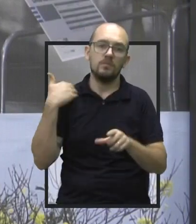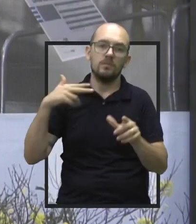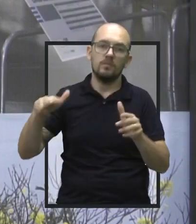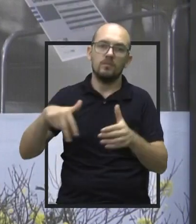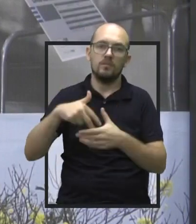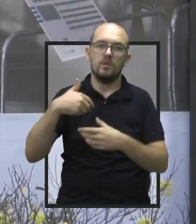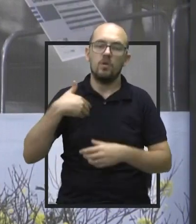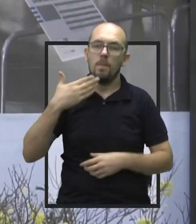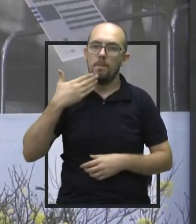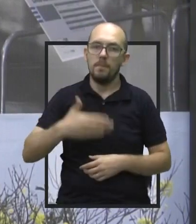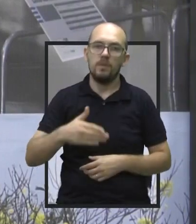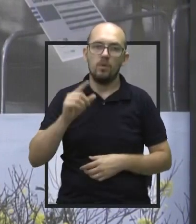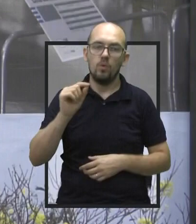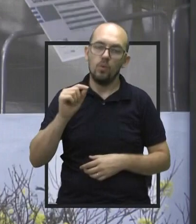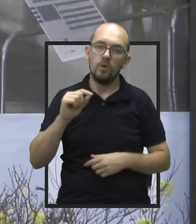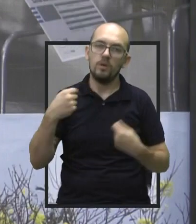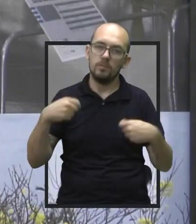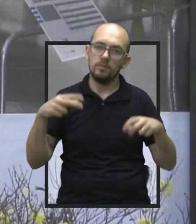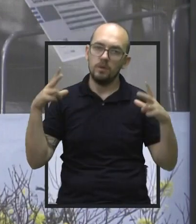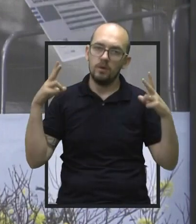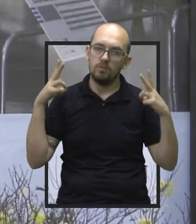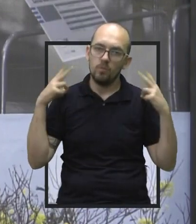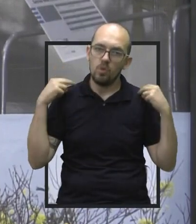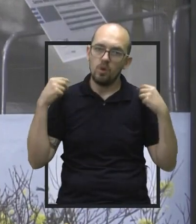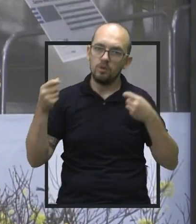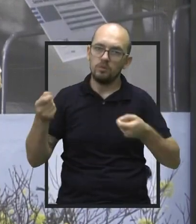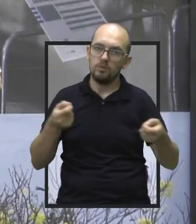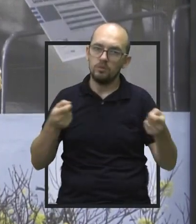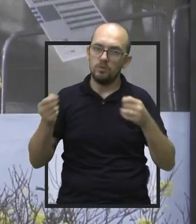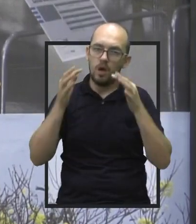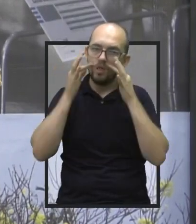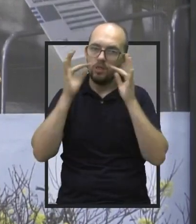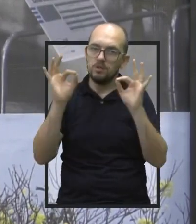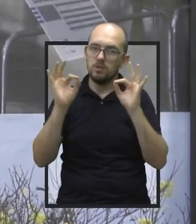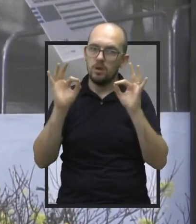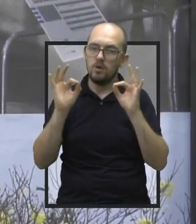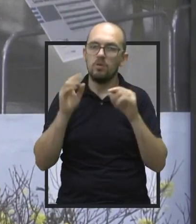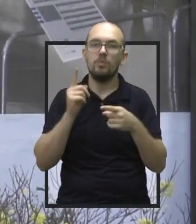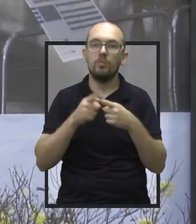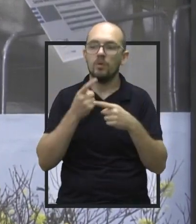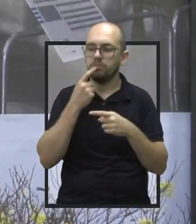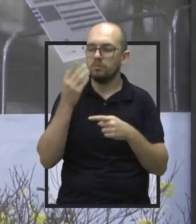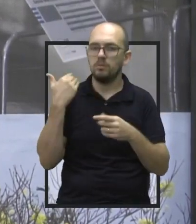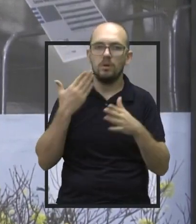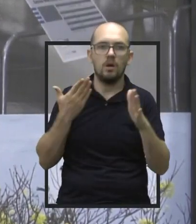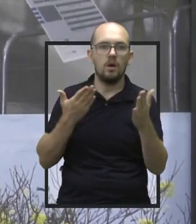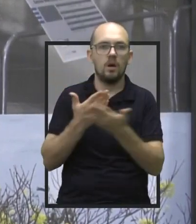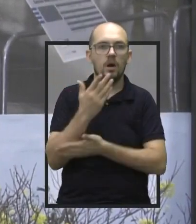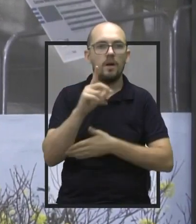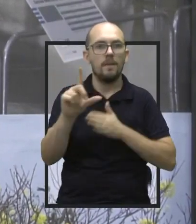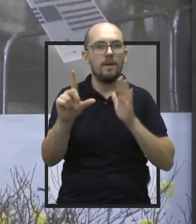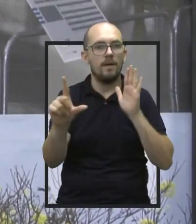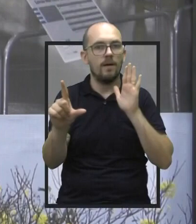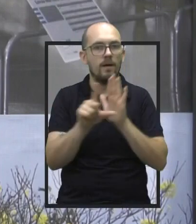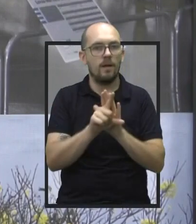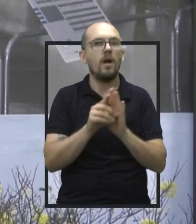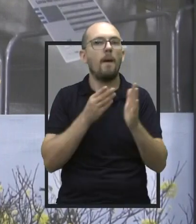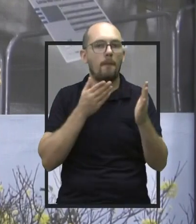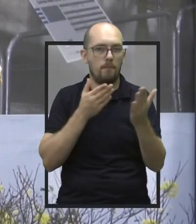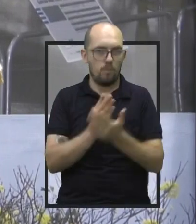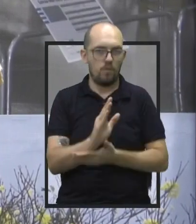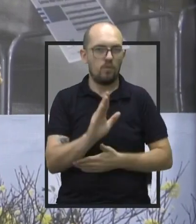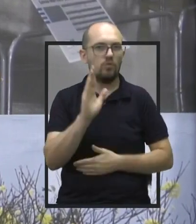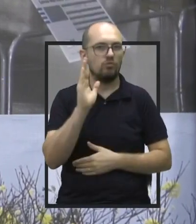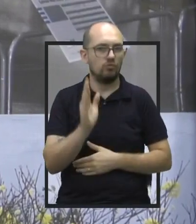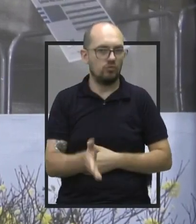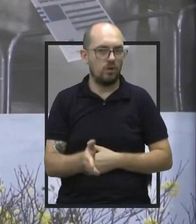Ângelo, para que os motoristas se atentem a isso, porque foi aprovado recentemente uma lei, né? Um projeto de lei foi aprovado, um projeto de